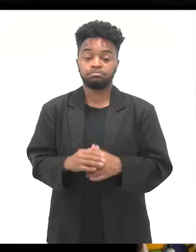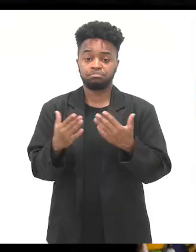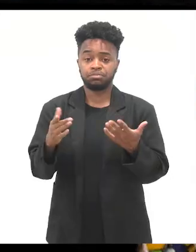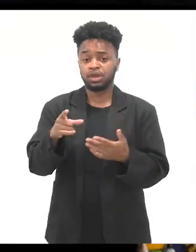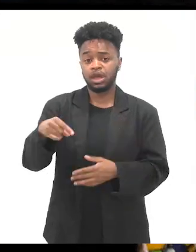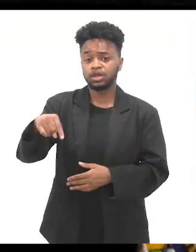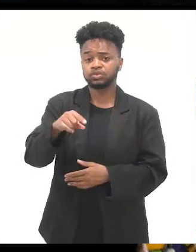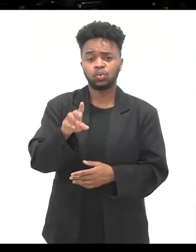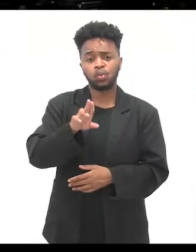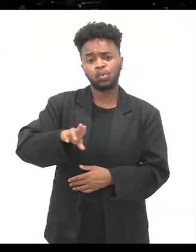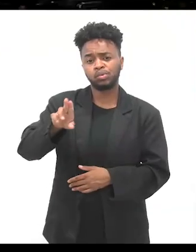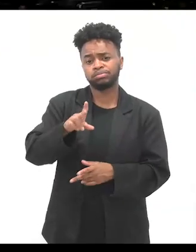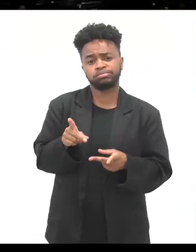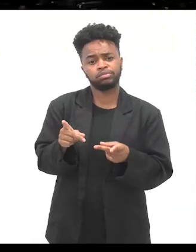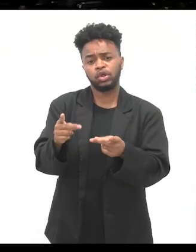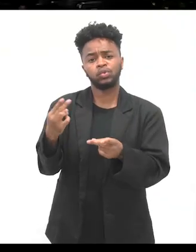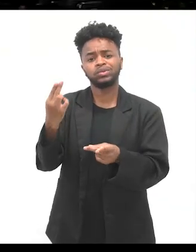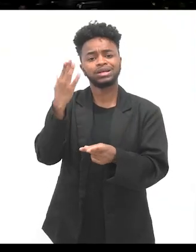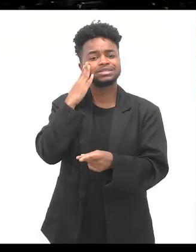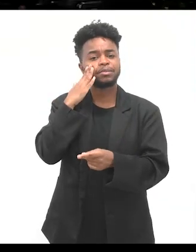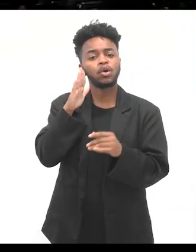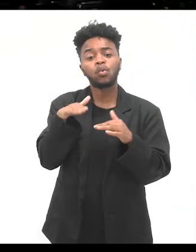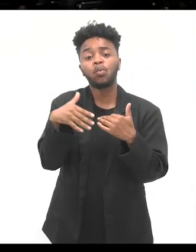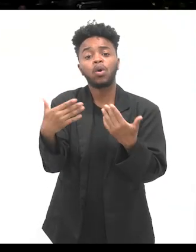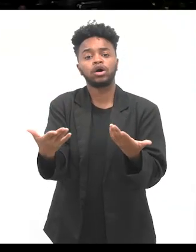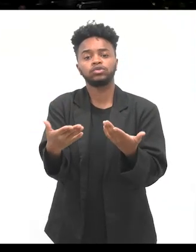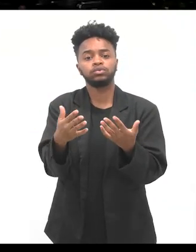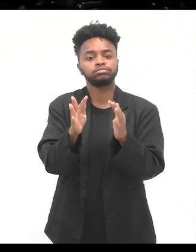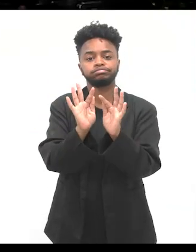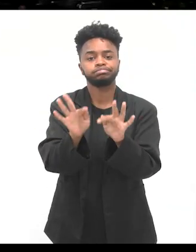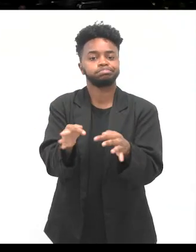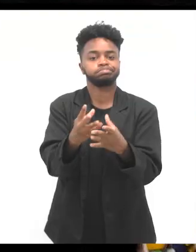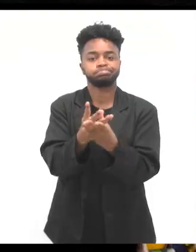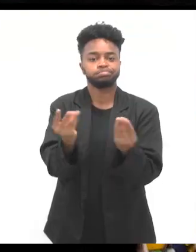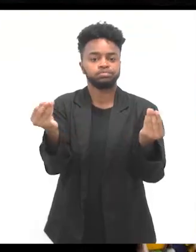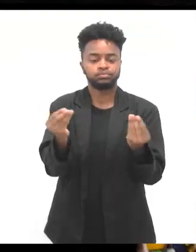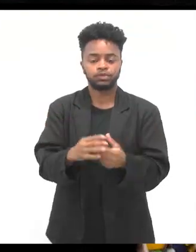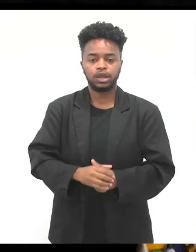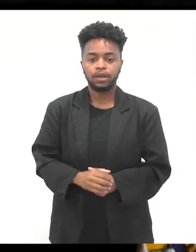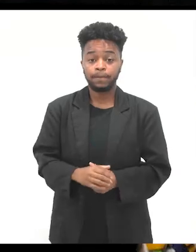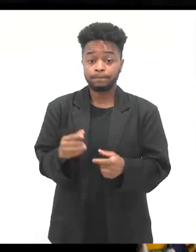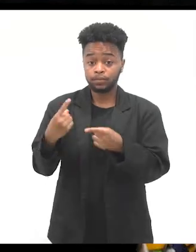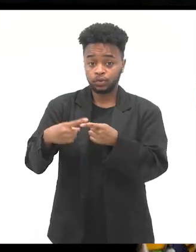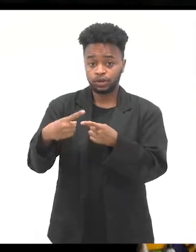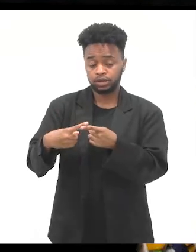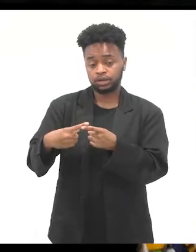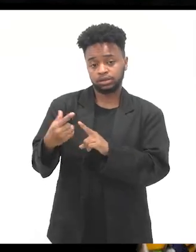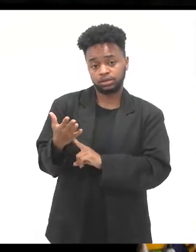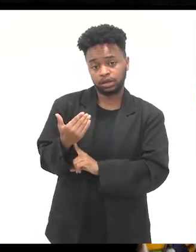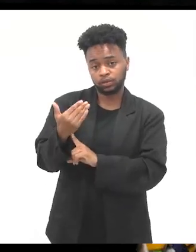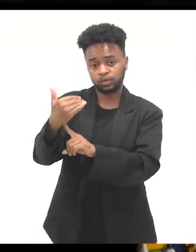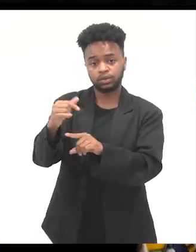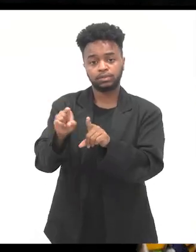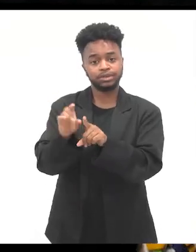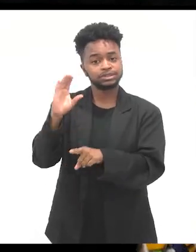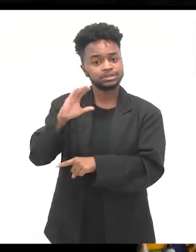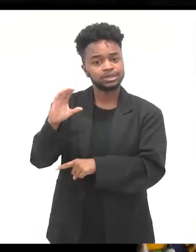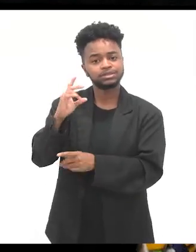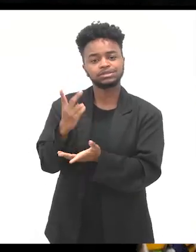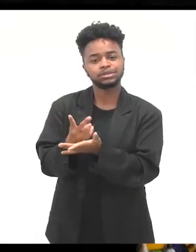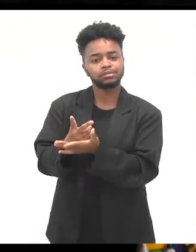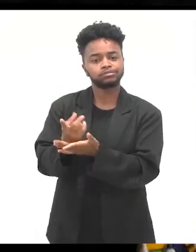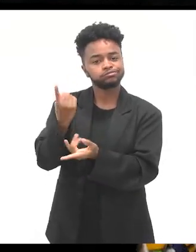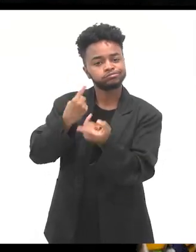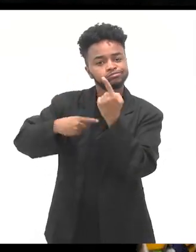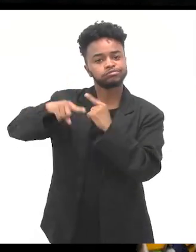assim, infinitamente, né? A gente não consegue prever quando que eles vão deixar de ter informação, porque a tecnologia, a ciência, ela vai